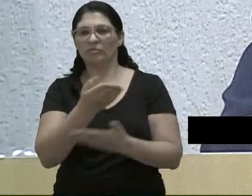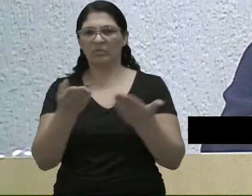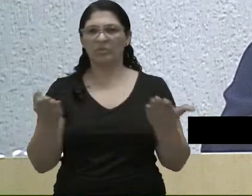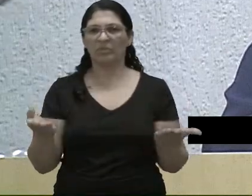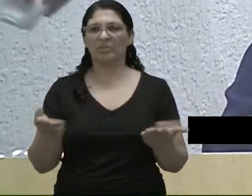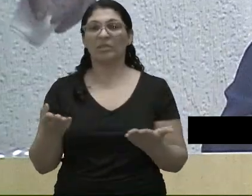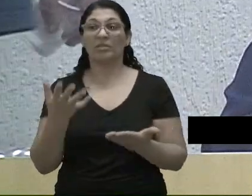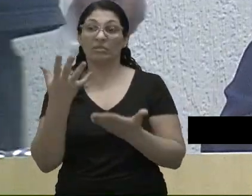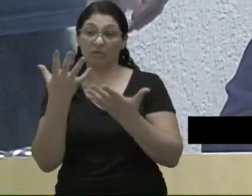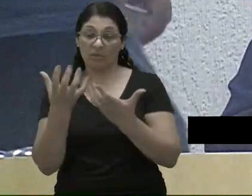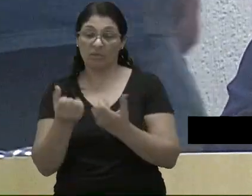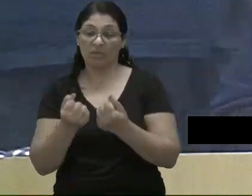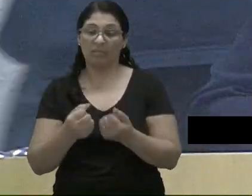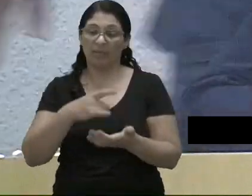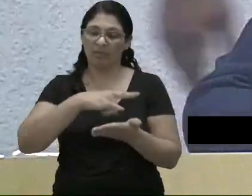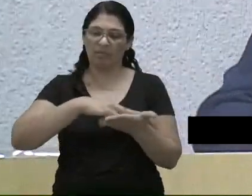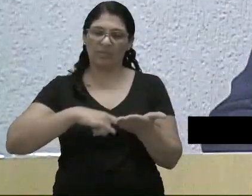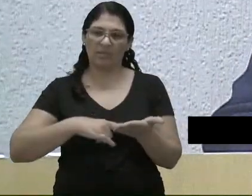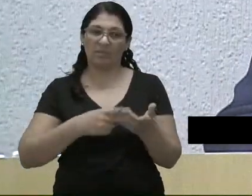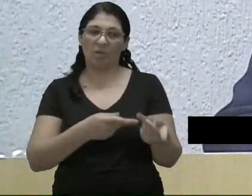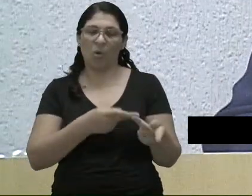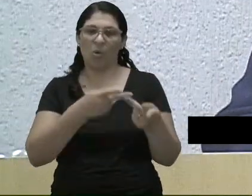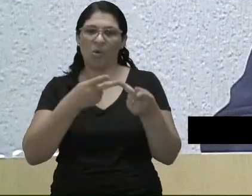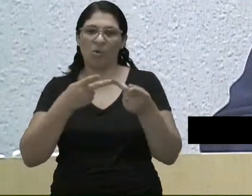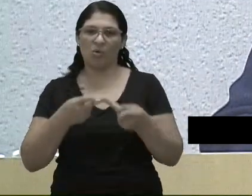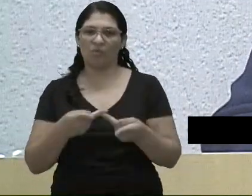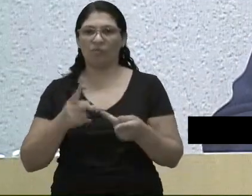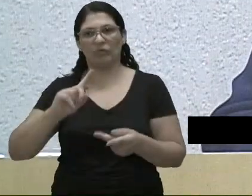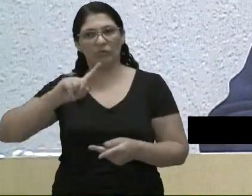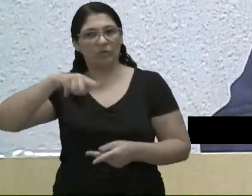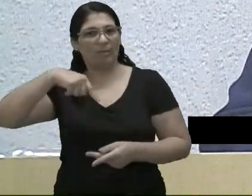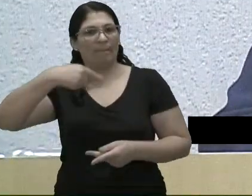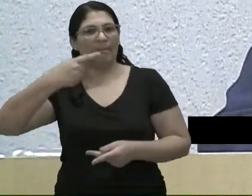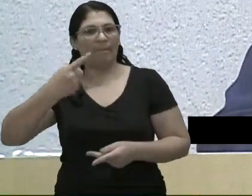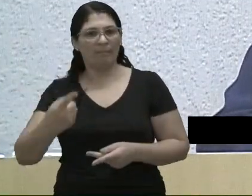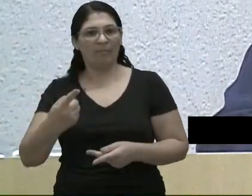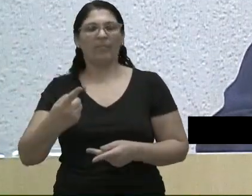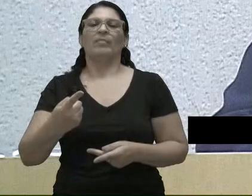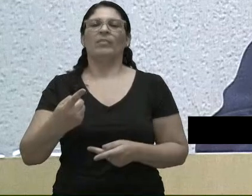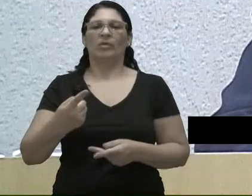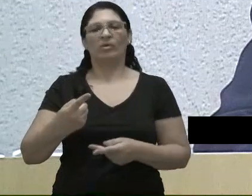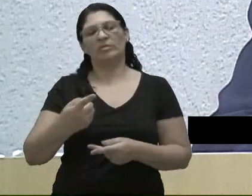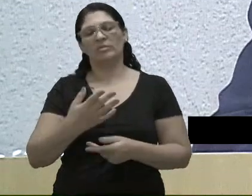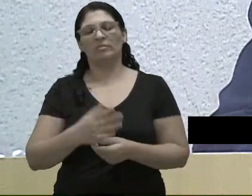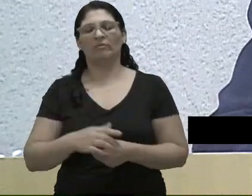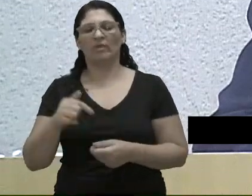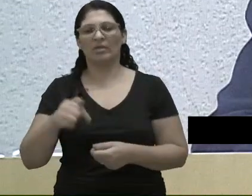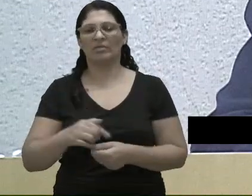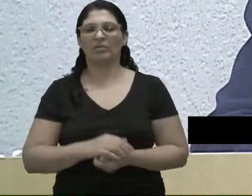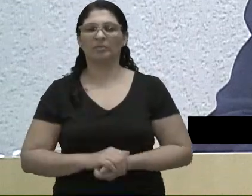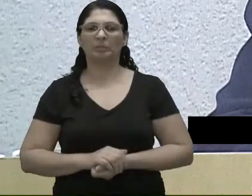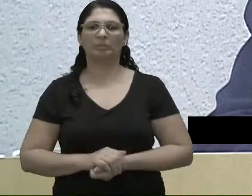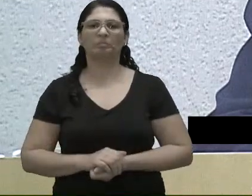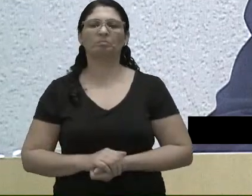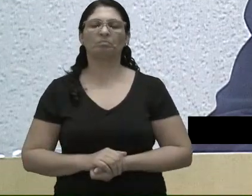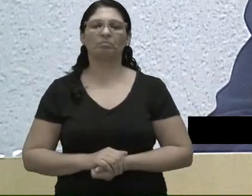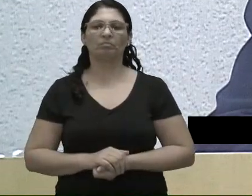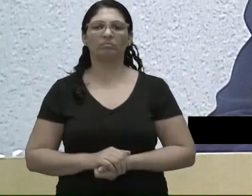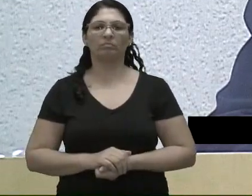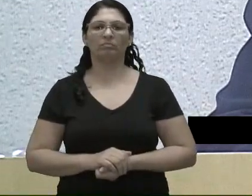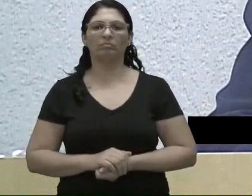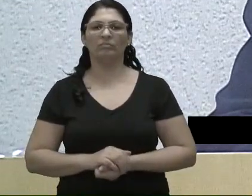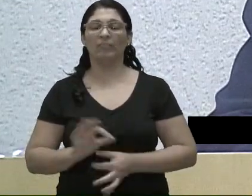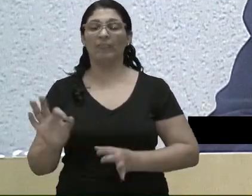a documentação e o convite da próxima etapa dessa situação. Prepara